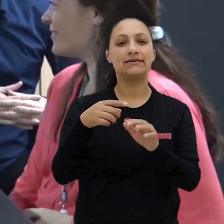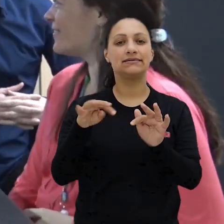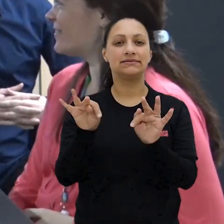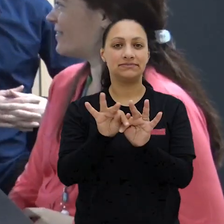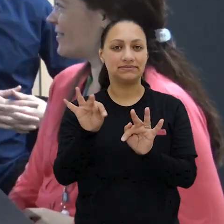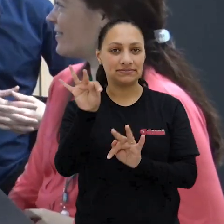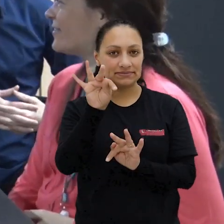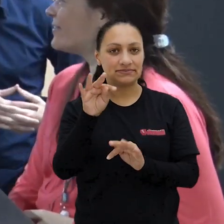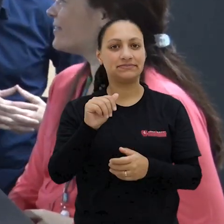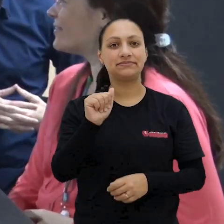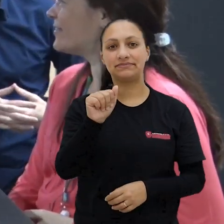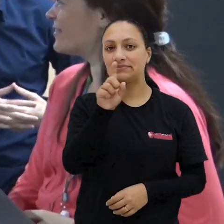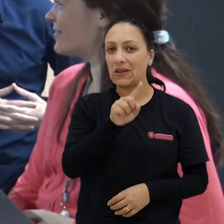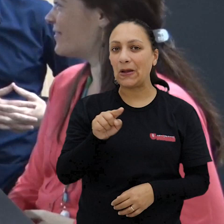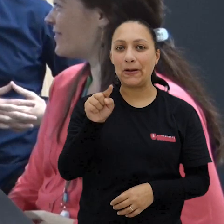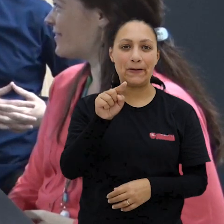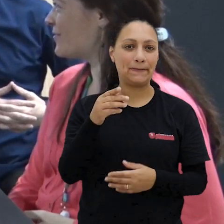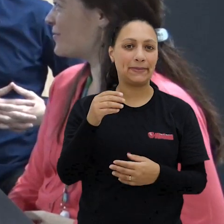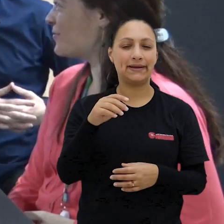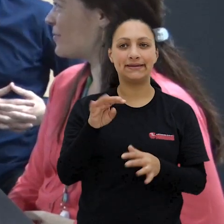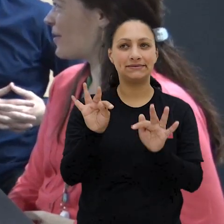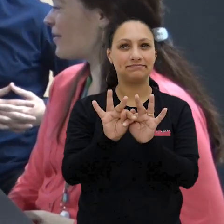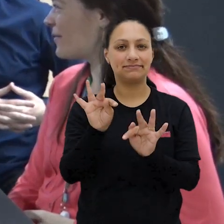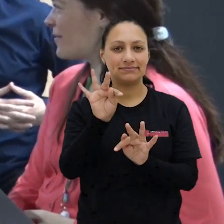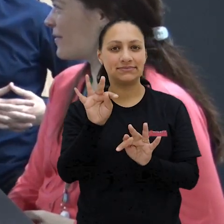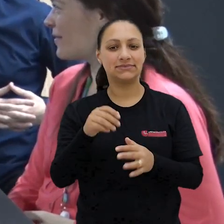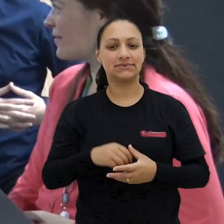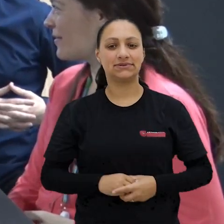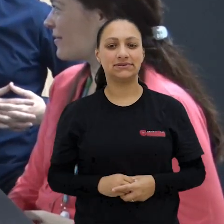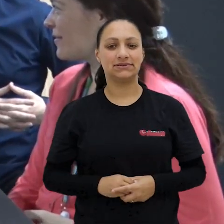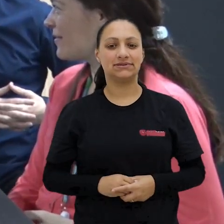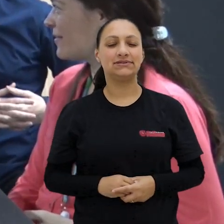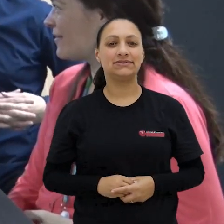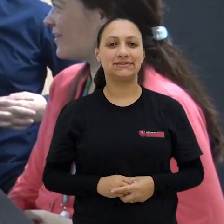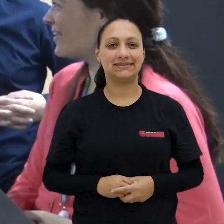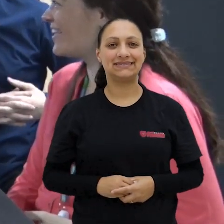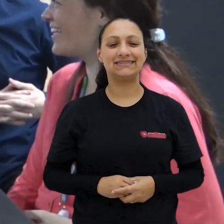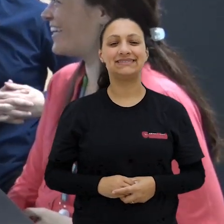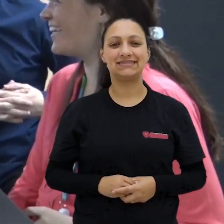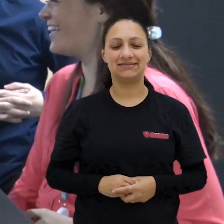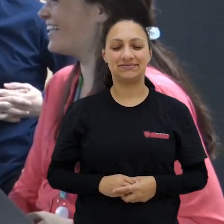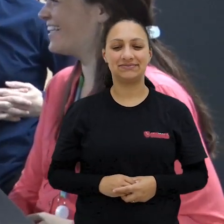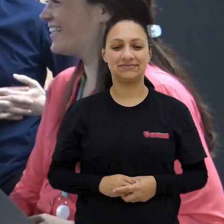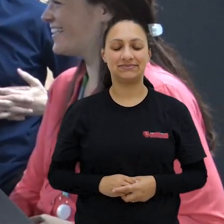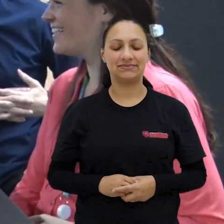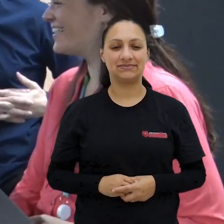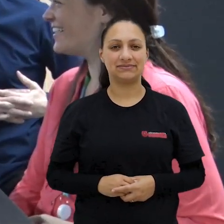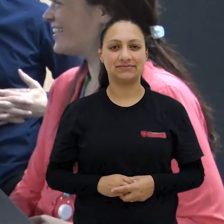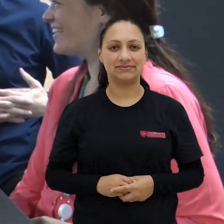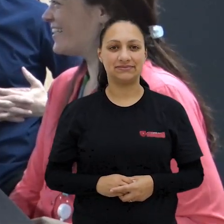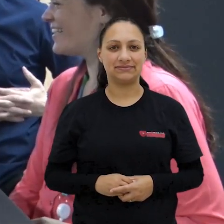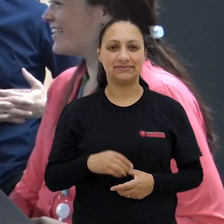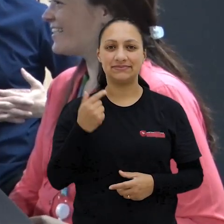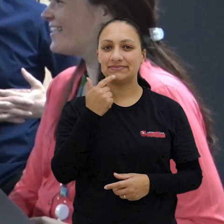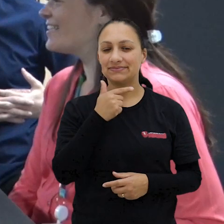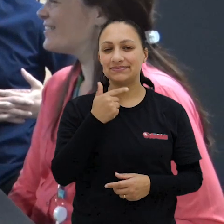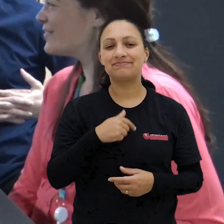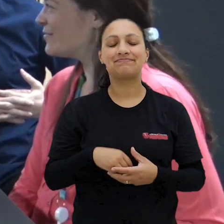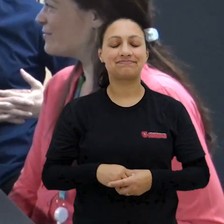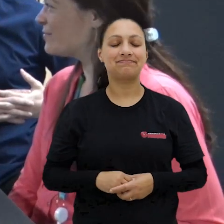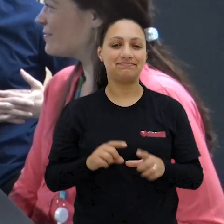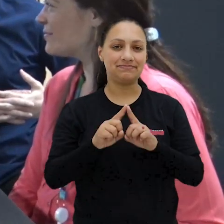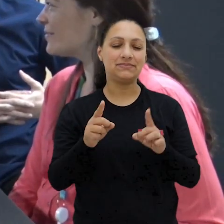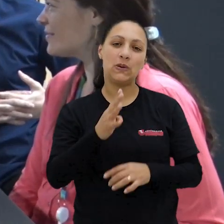TechPark, @TechPark, pode botar o QR Code aqui, aqui tá escrito, brincadeira, não